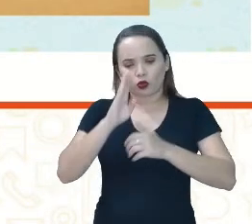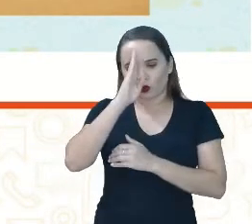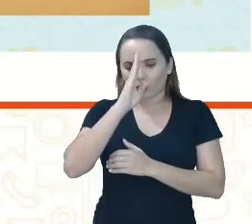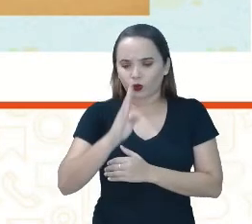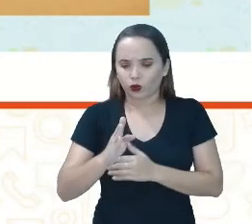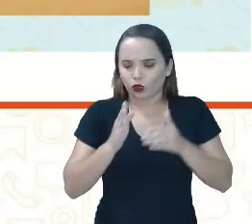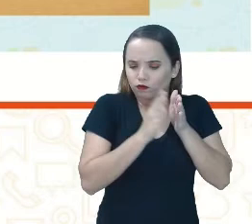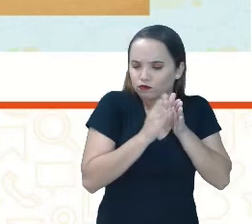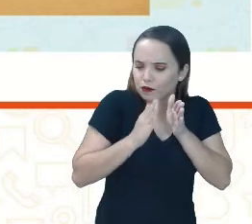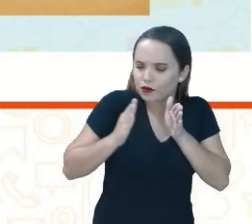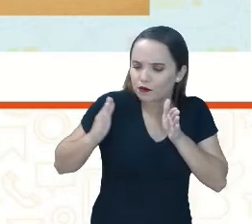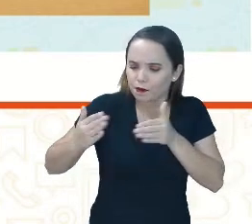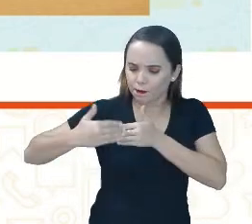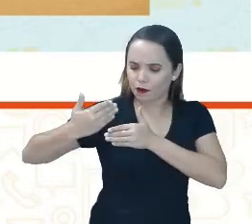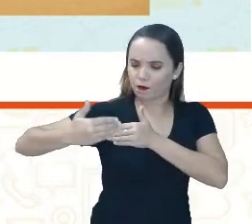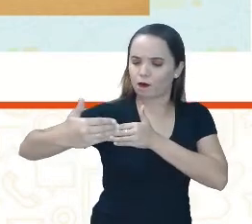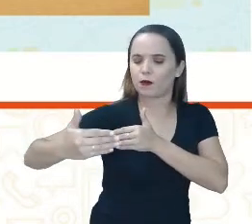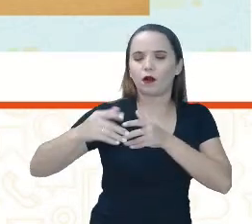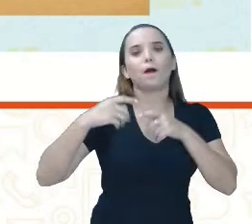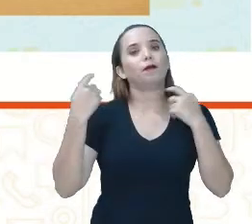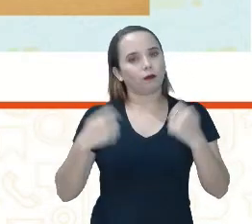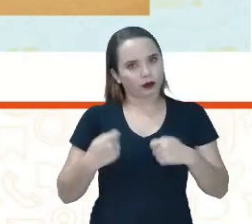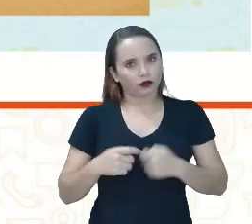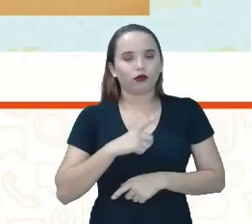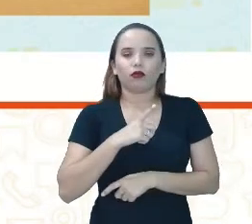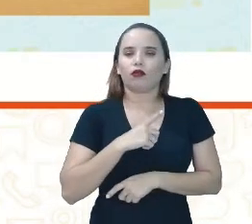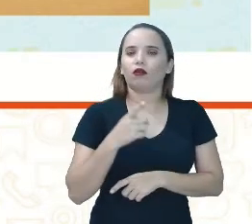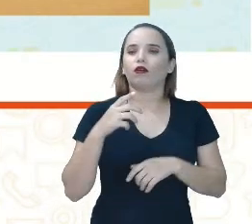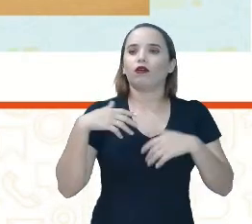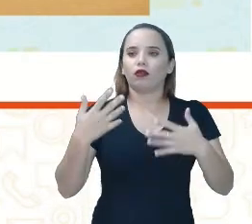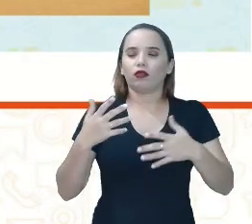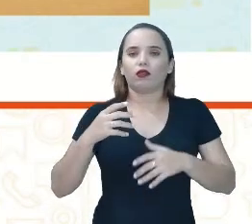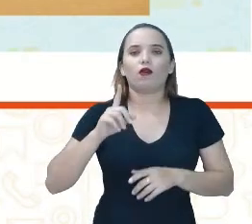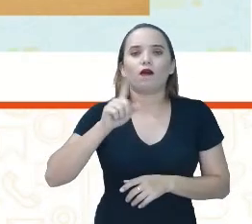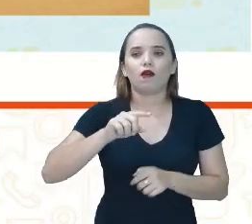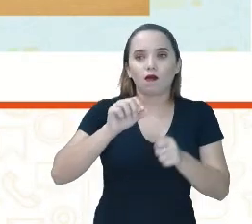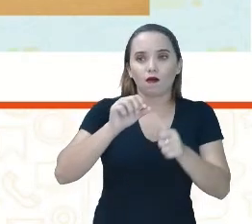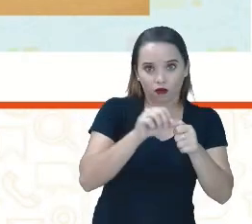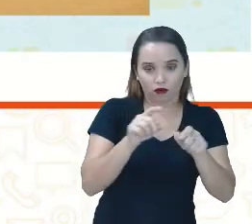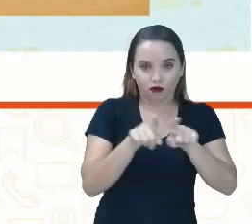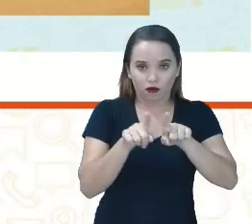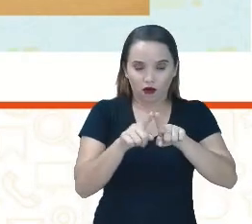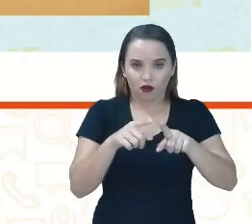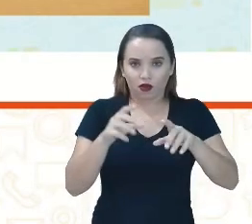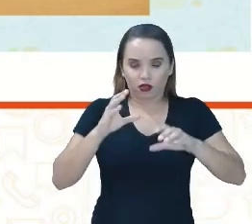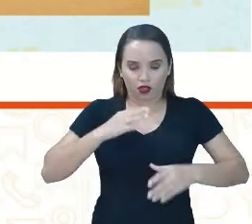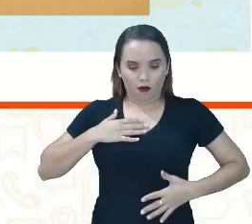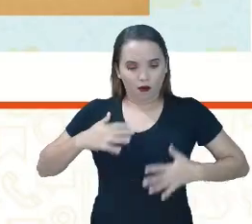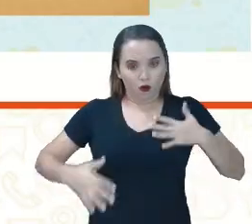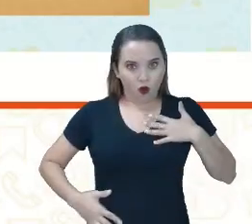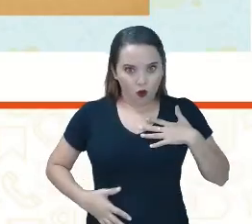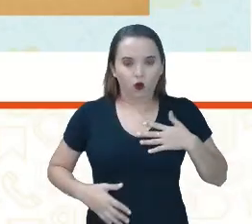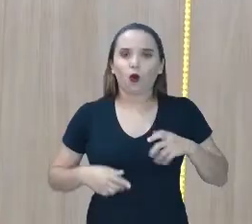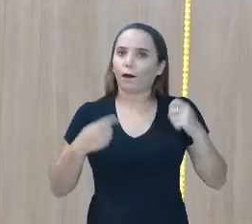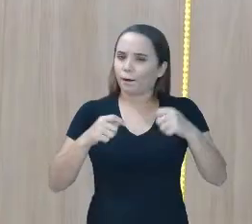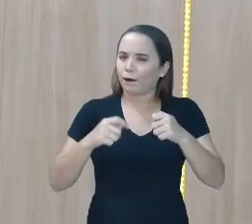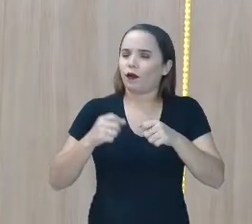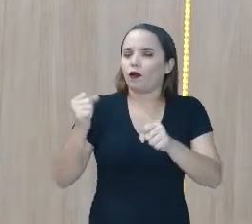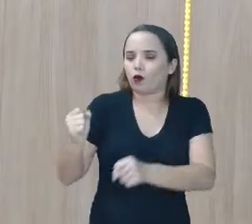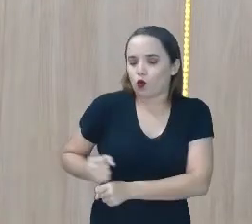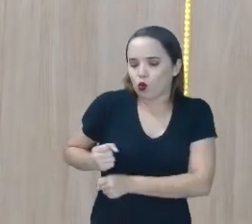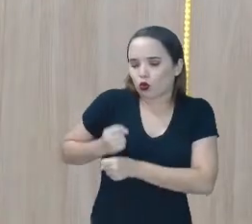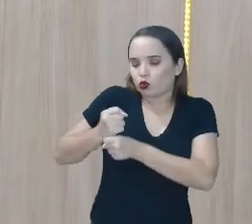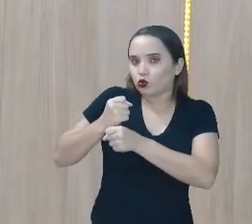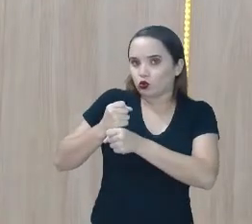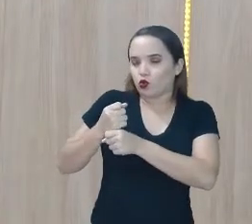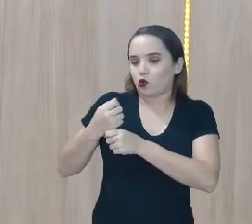de sequência. Então, além de fazer, de inserir o corpo nesse movimento de aprendizagem, está se construindo uma habilidade